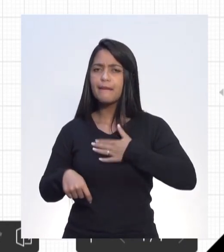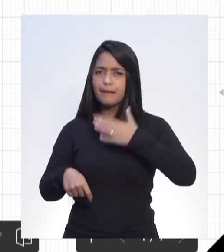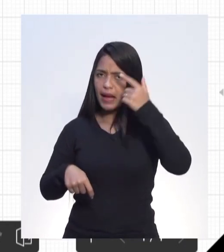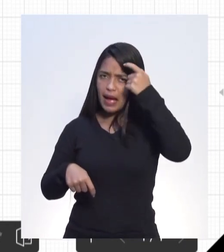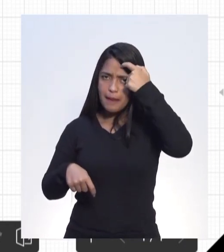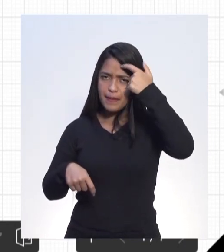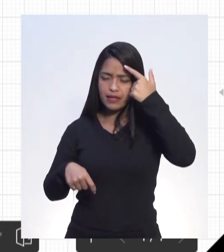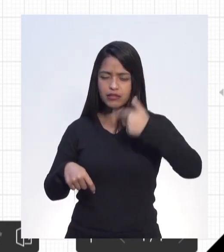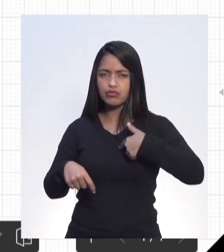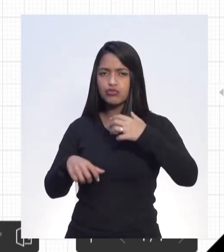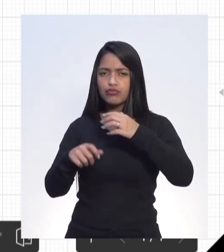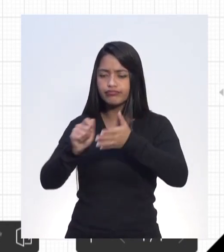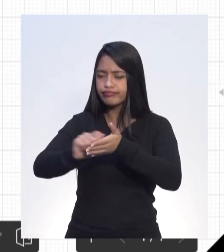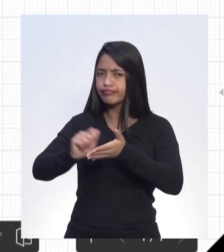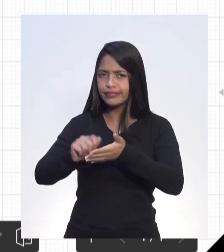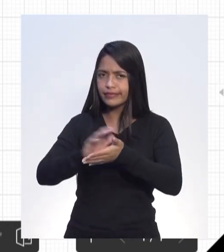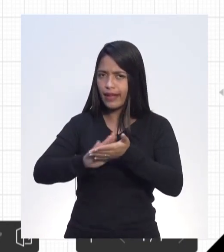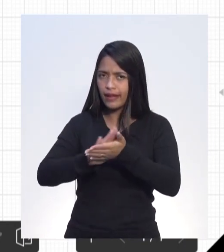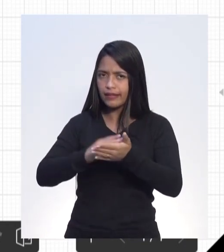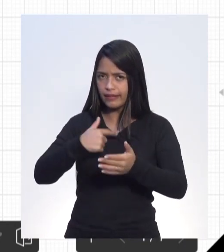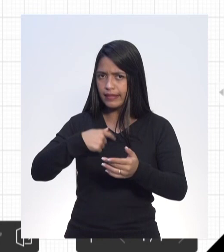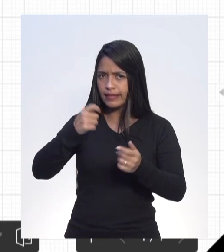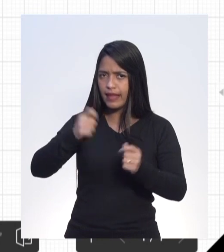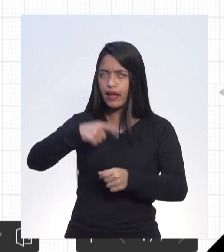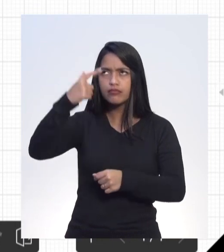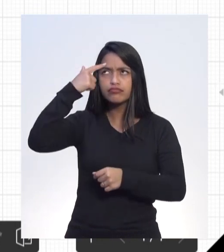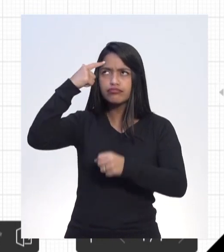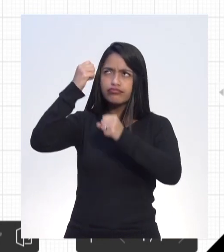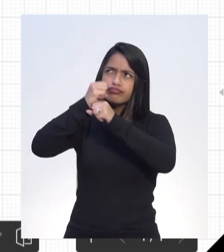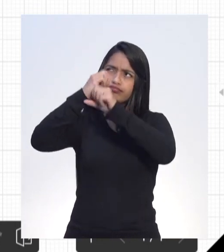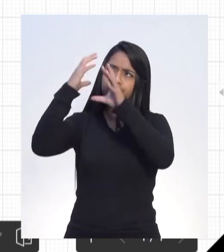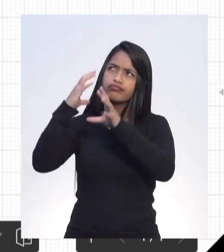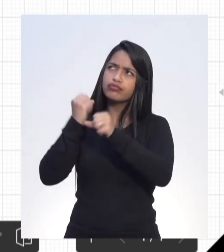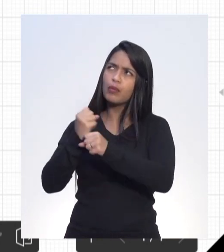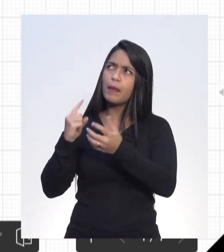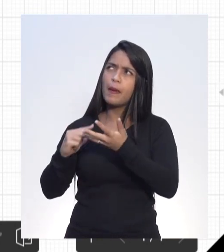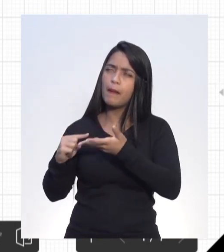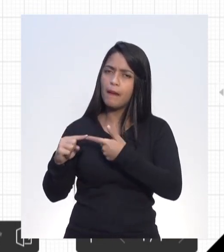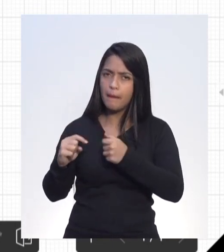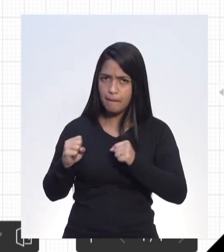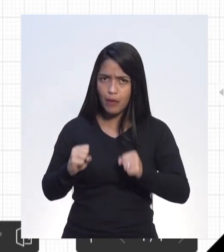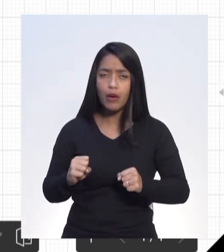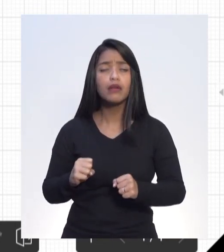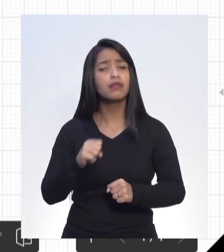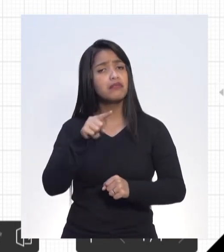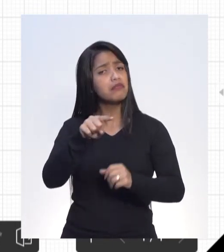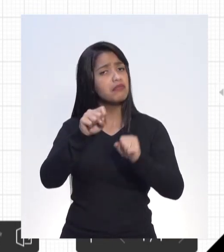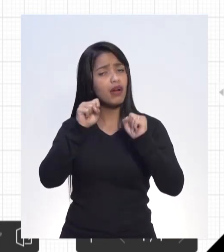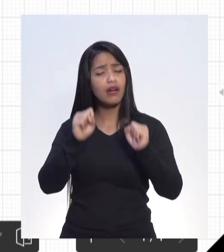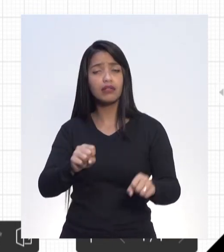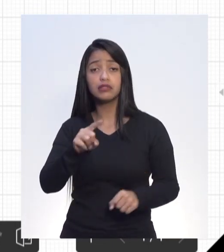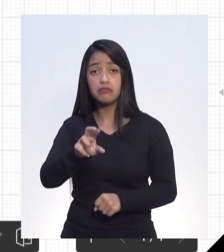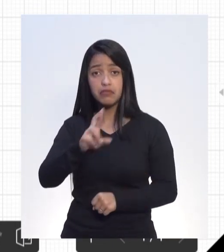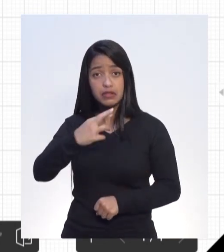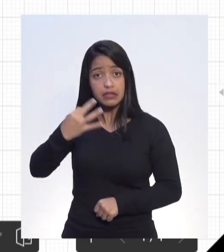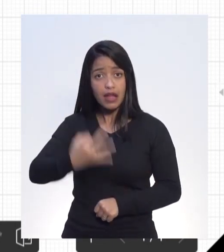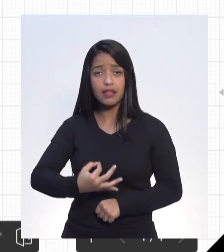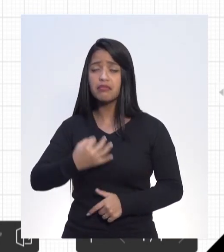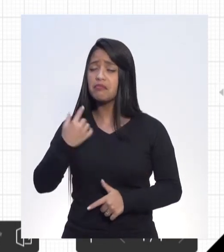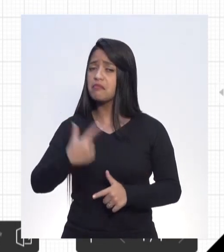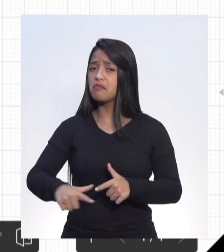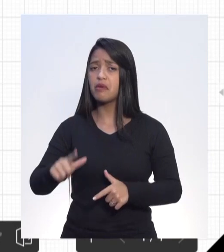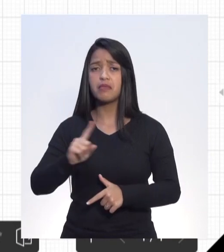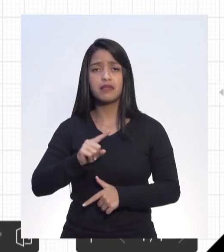problema nenhum. Desde que acerte, né, exercita a tua capacidade de pensar, deve fazer isso. Toda vez que você tiver